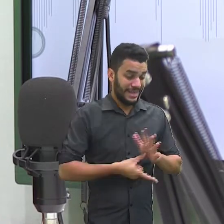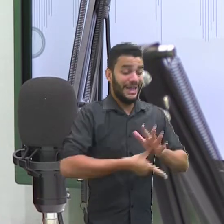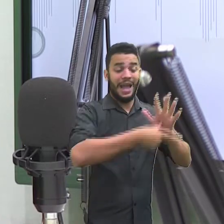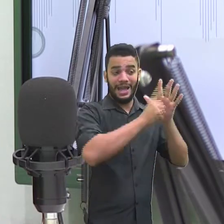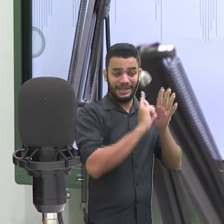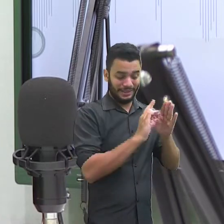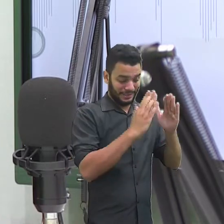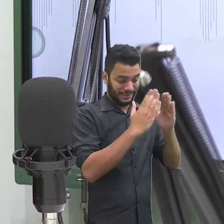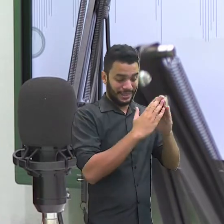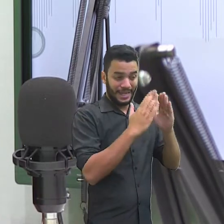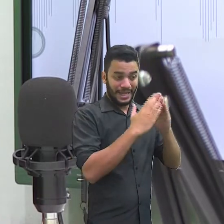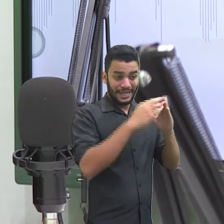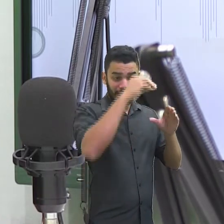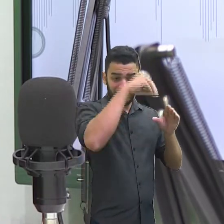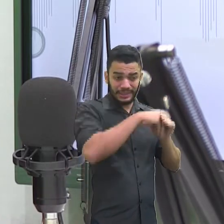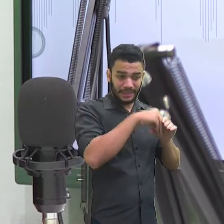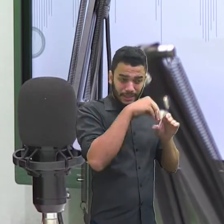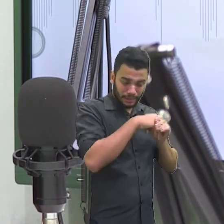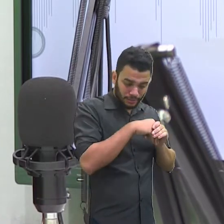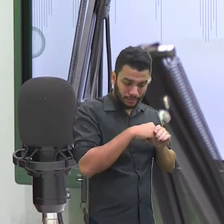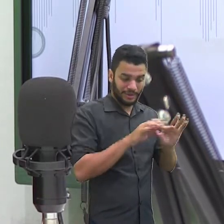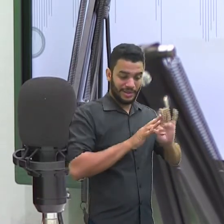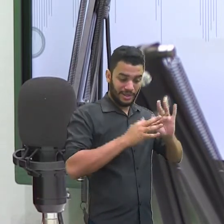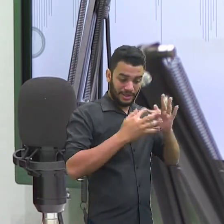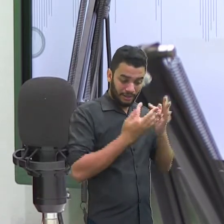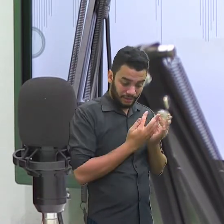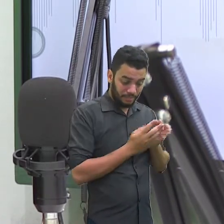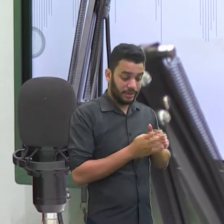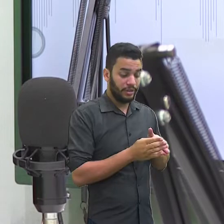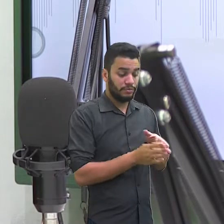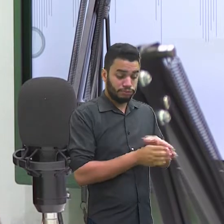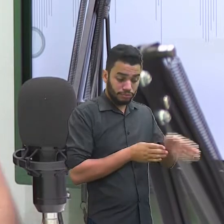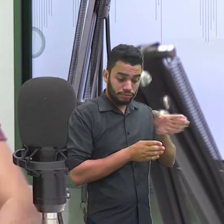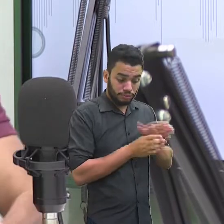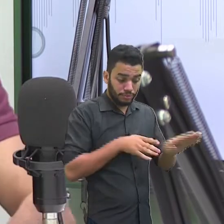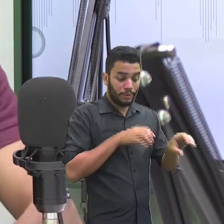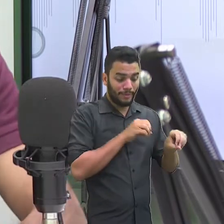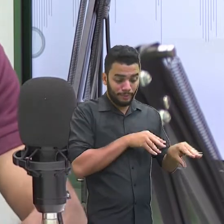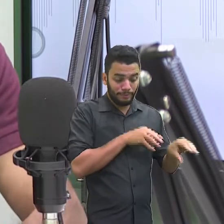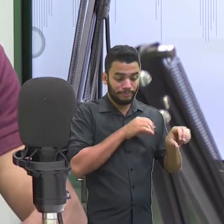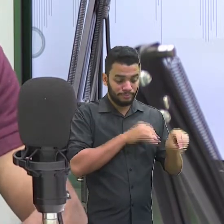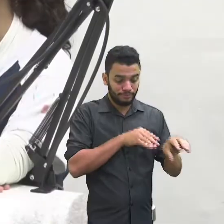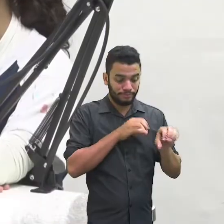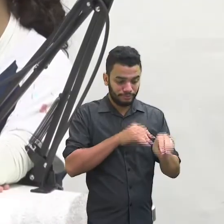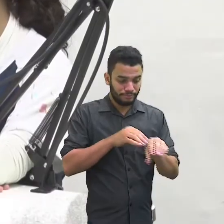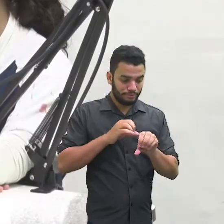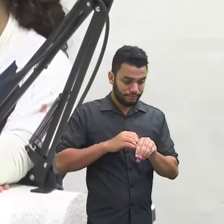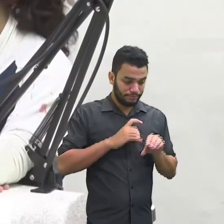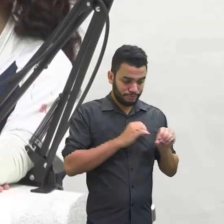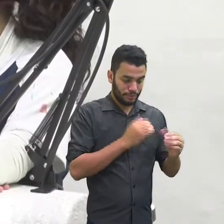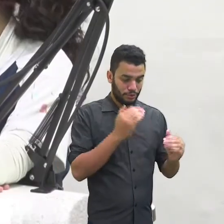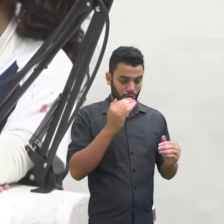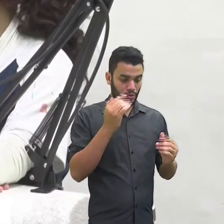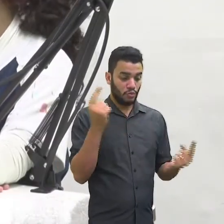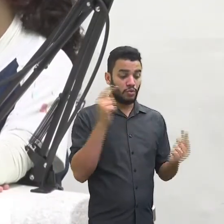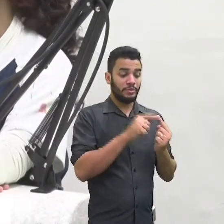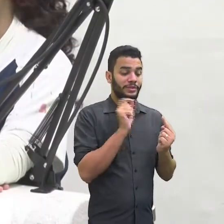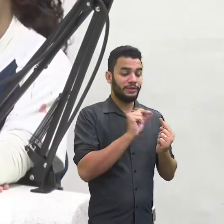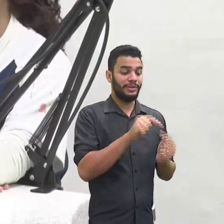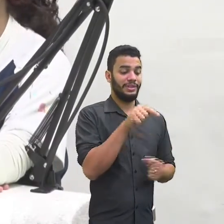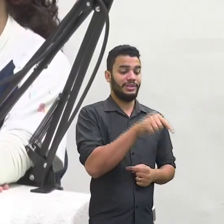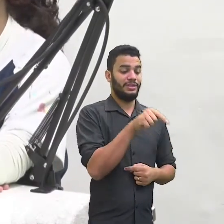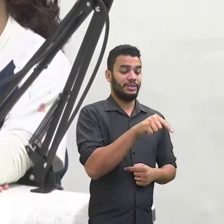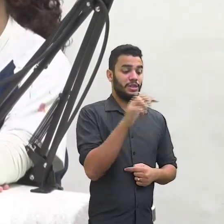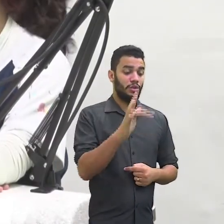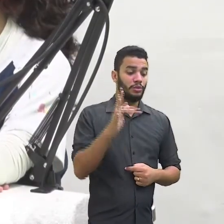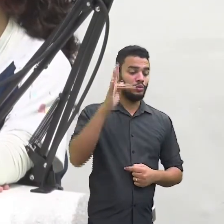então, a gente precisa pensar essa questão de família com muita seriedade. Sim, eu acho que esse assunto